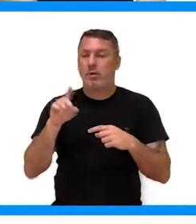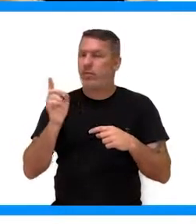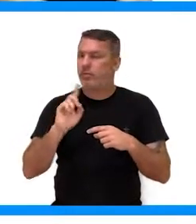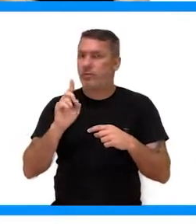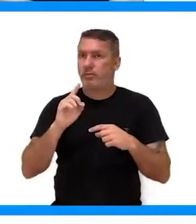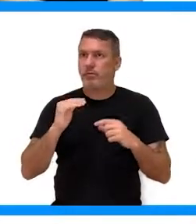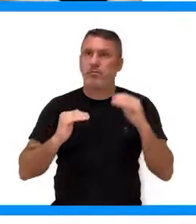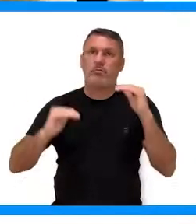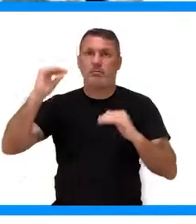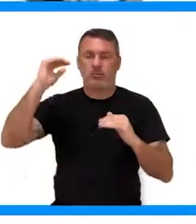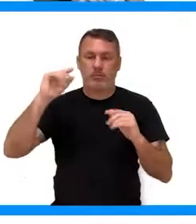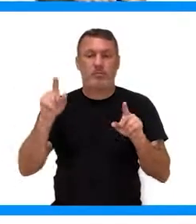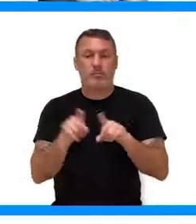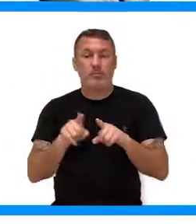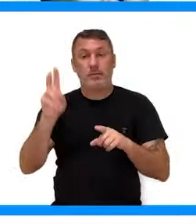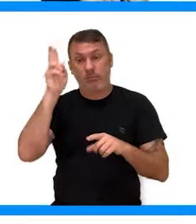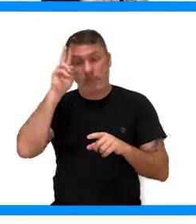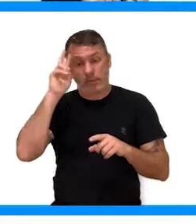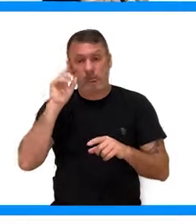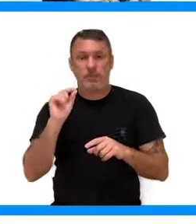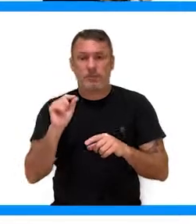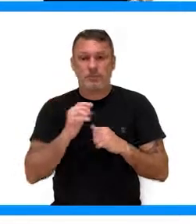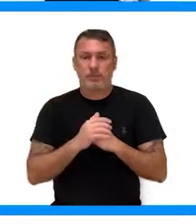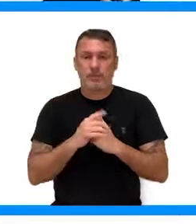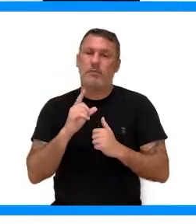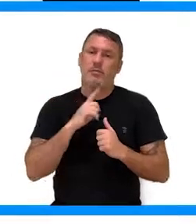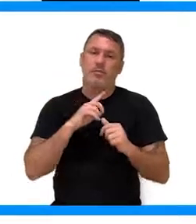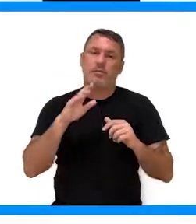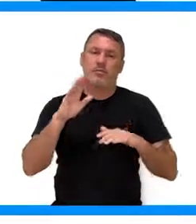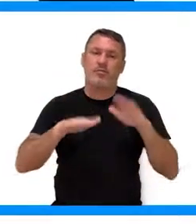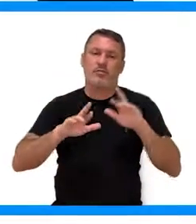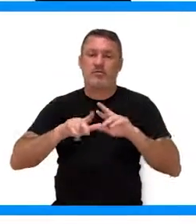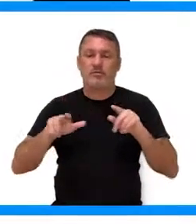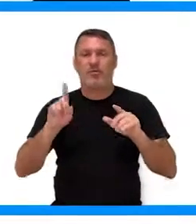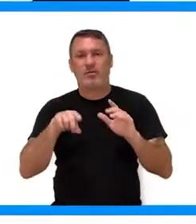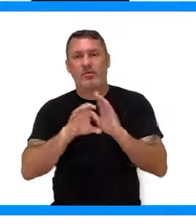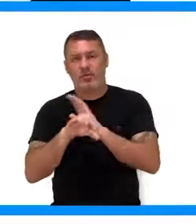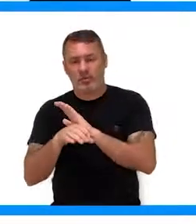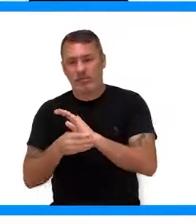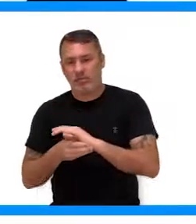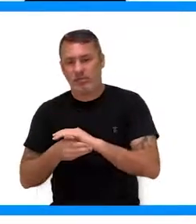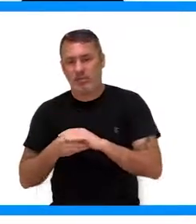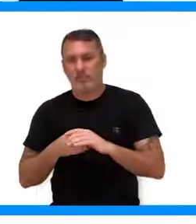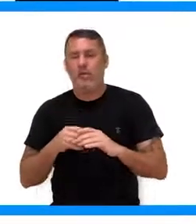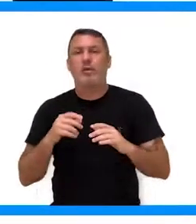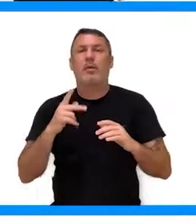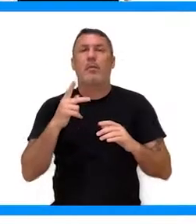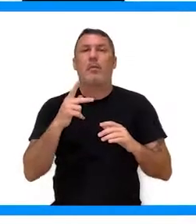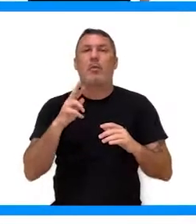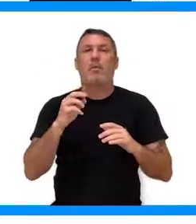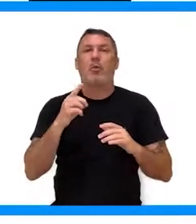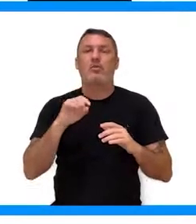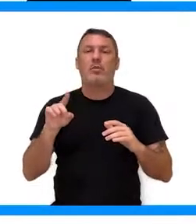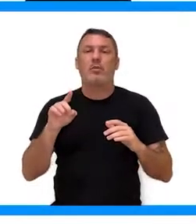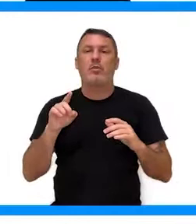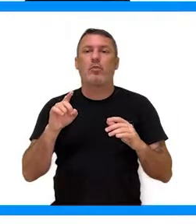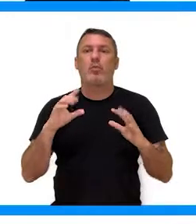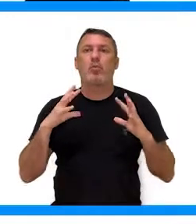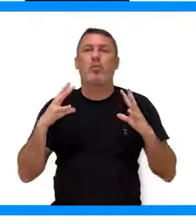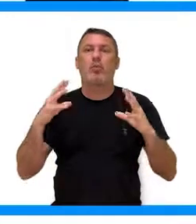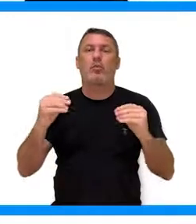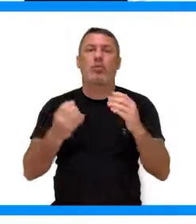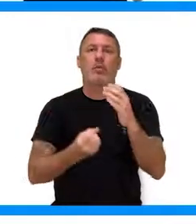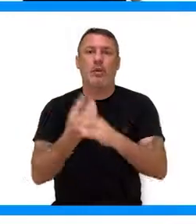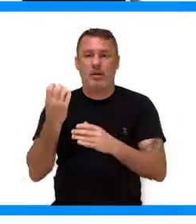Mas o nível de produtividade é altíssimo. Relembrando mais uma vez essa distinção de conceitos. Produção, o total produzido